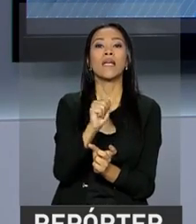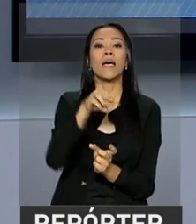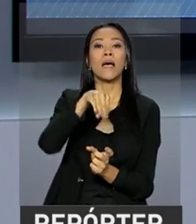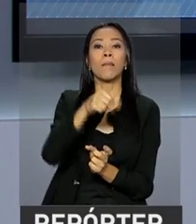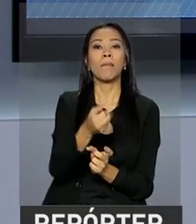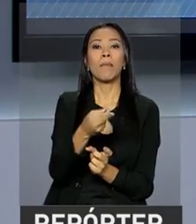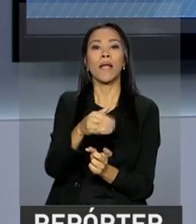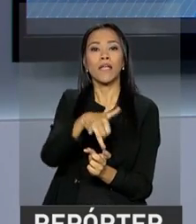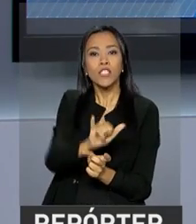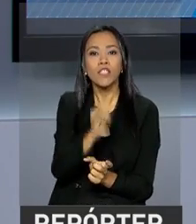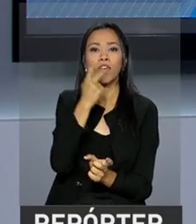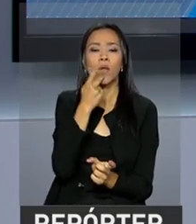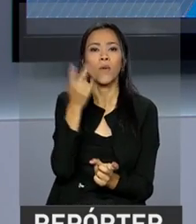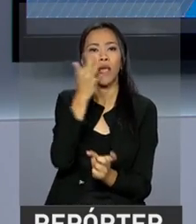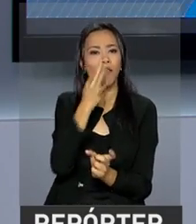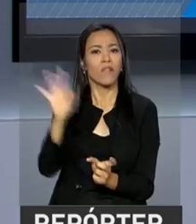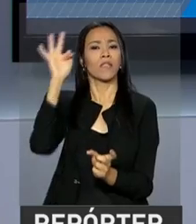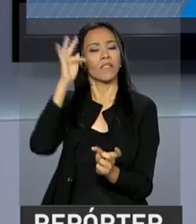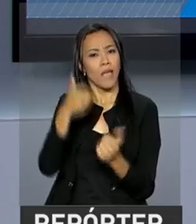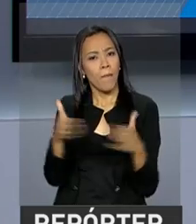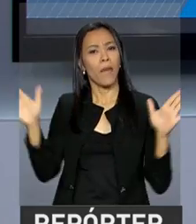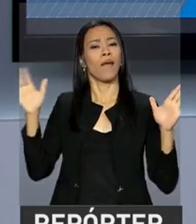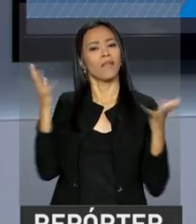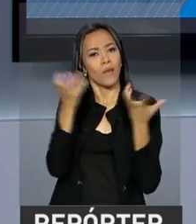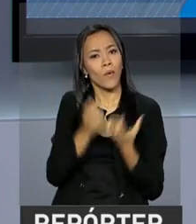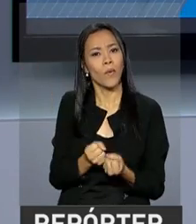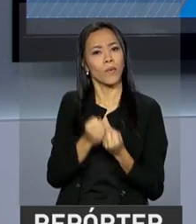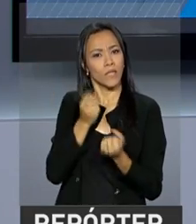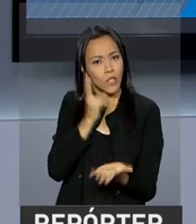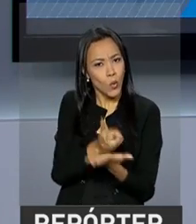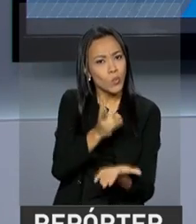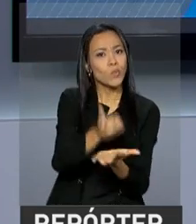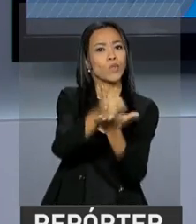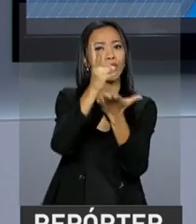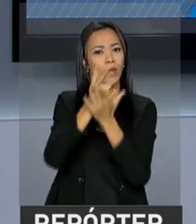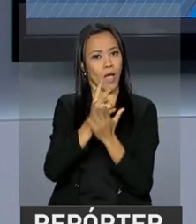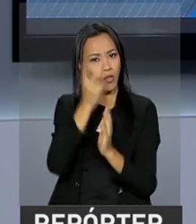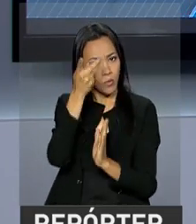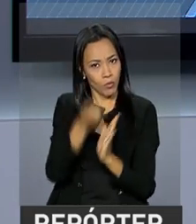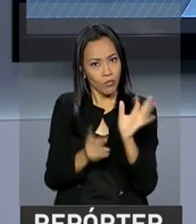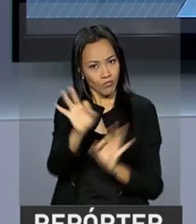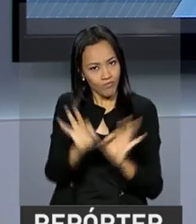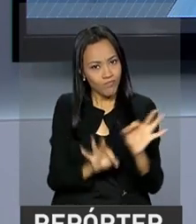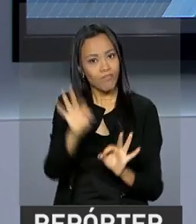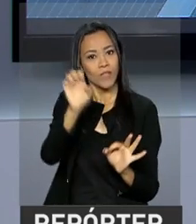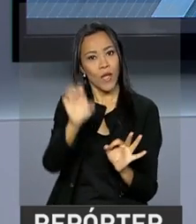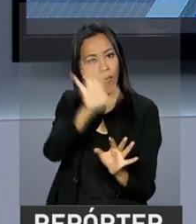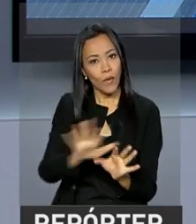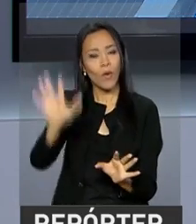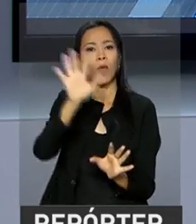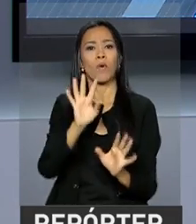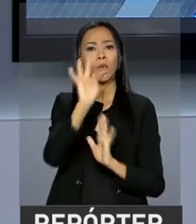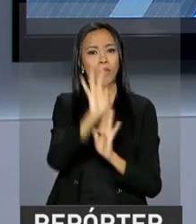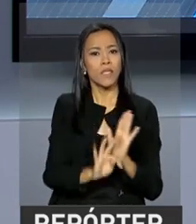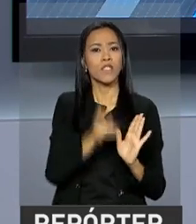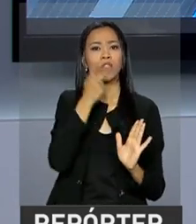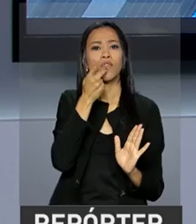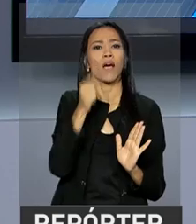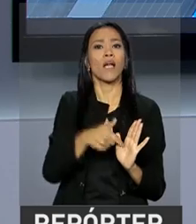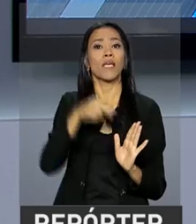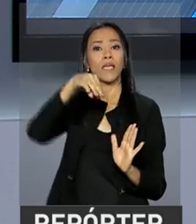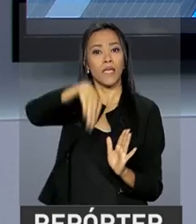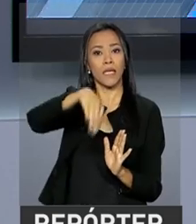aberta acolhedora e empenhada em perseverar na construção do projeto europeu o texto diz ainda que a eleição